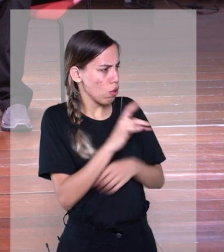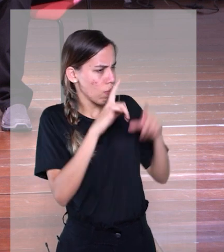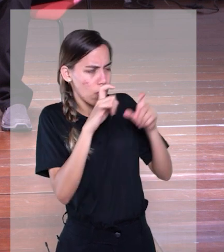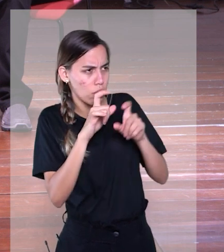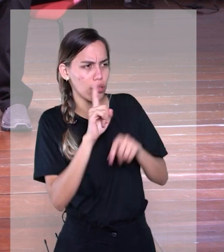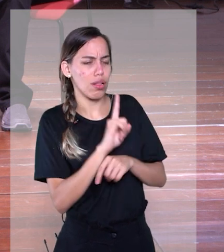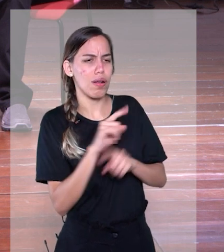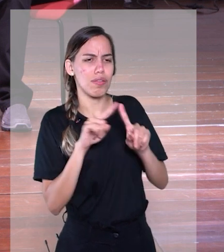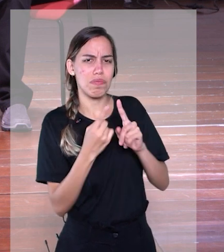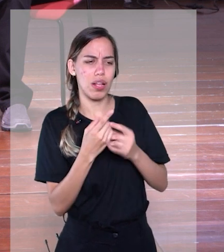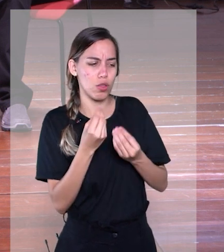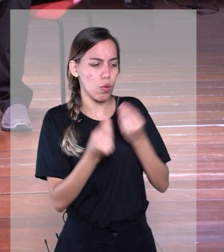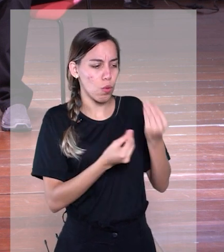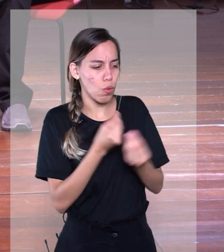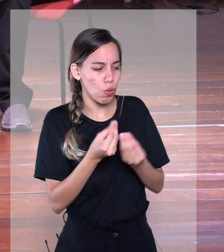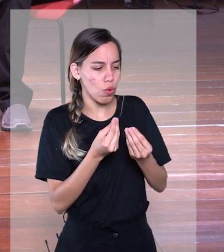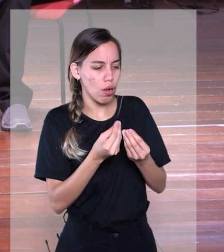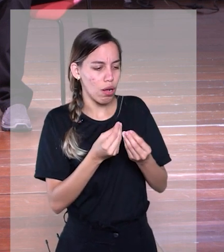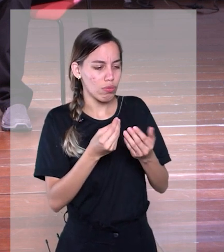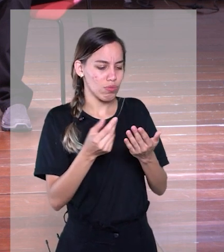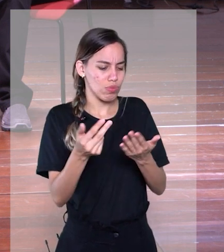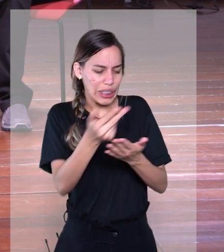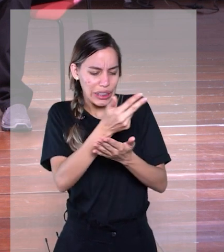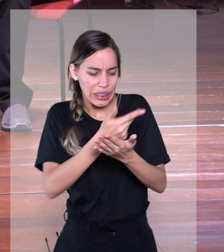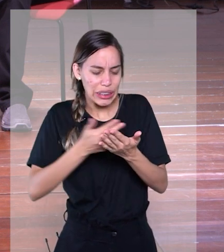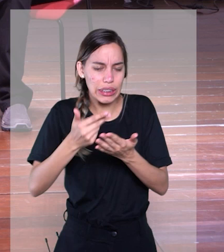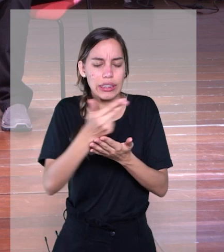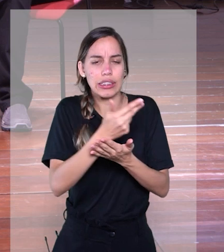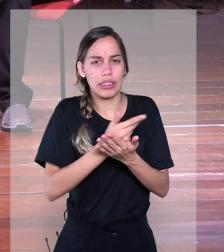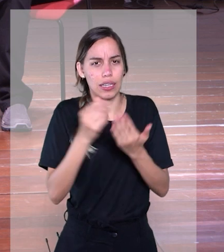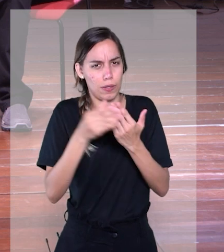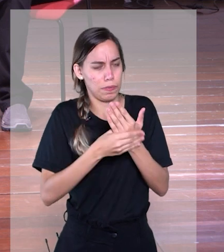designer do livro. O projeto gráfico foi ele que fez com todo cuidado.